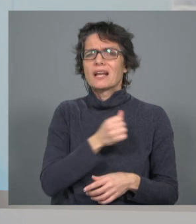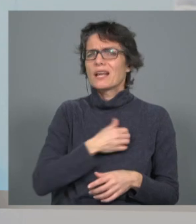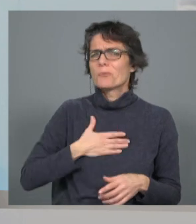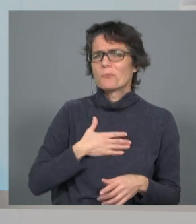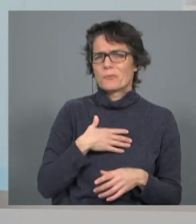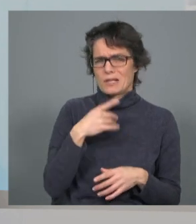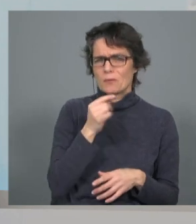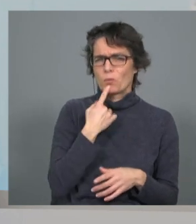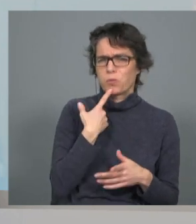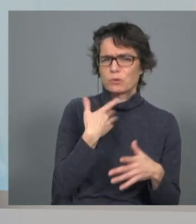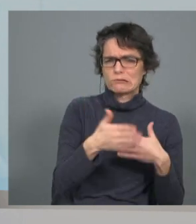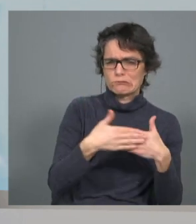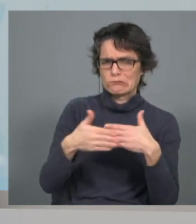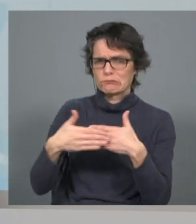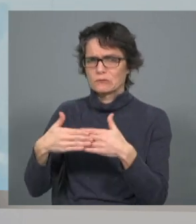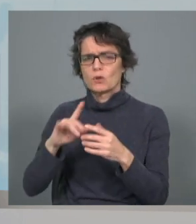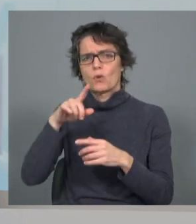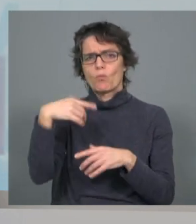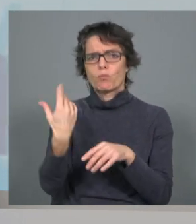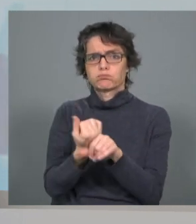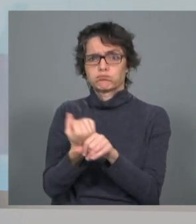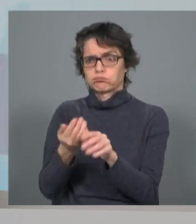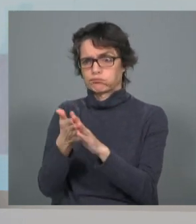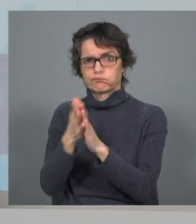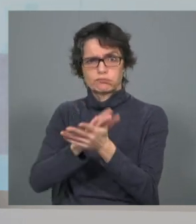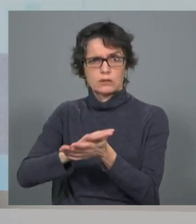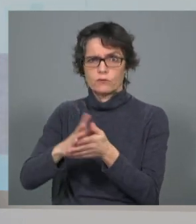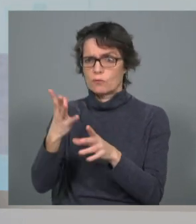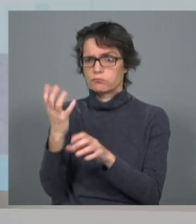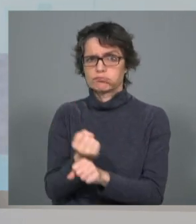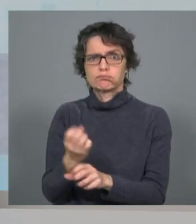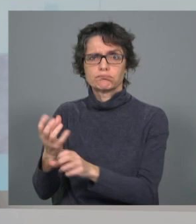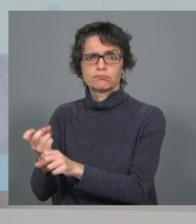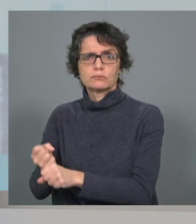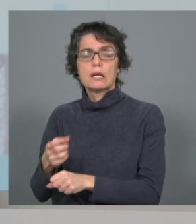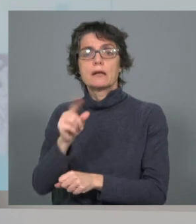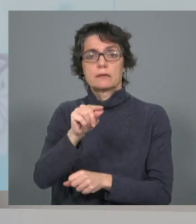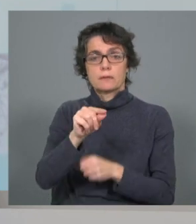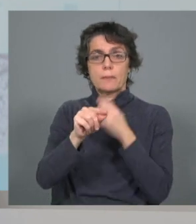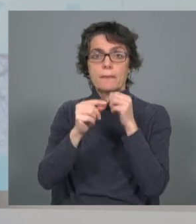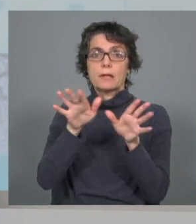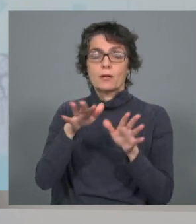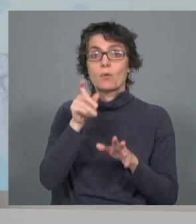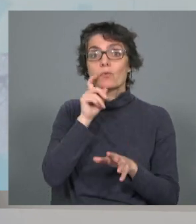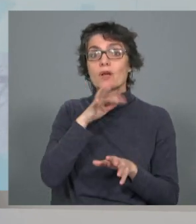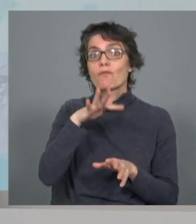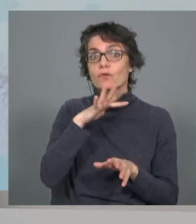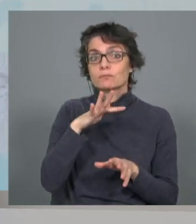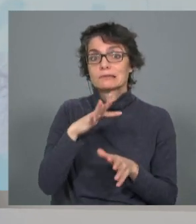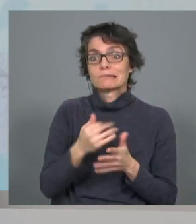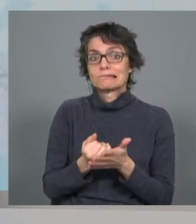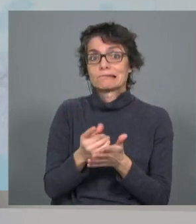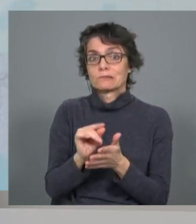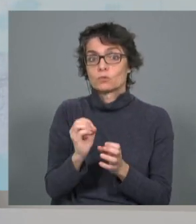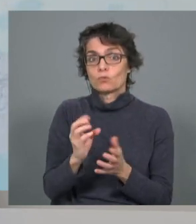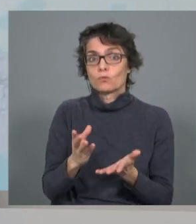a atividade, empregos que se perdiam e a proteção familiar também, em muitos casos, não existia, não é?